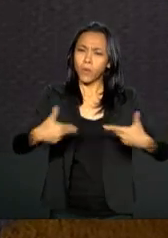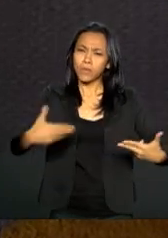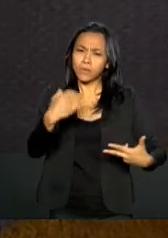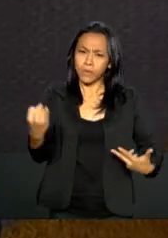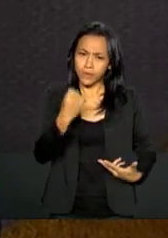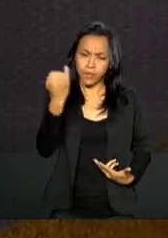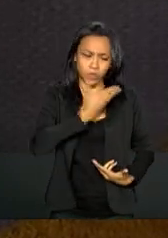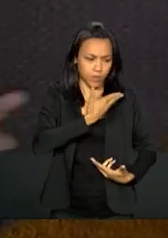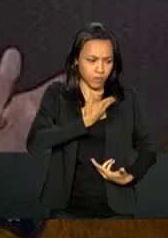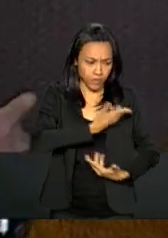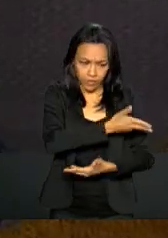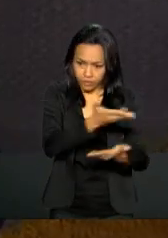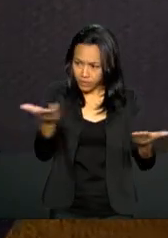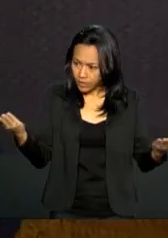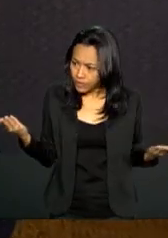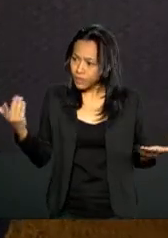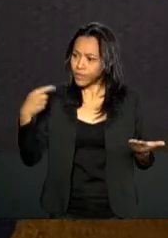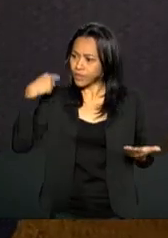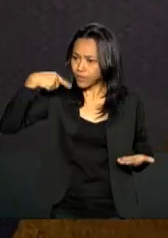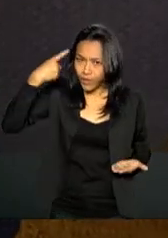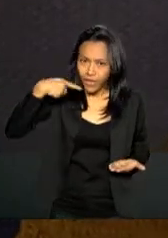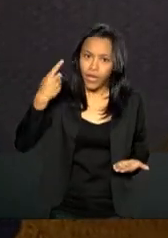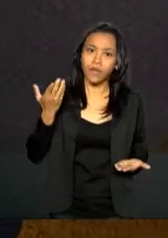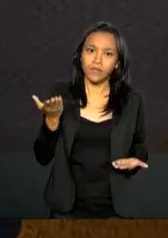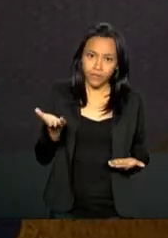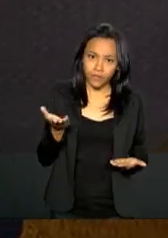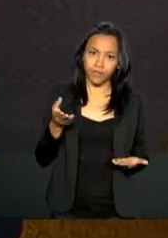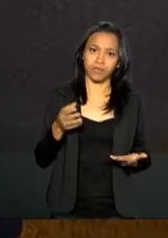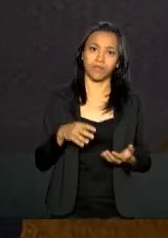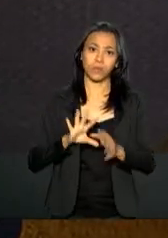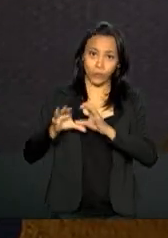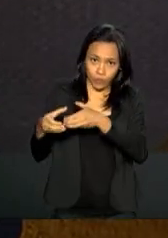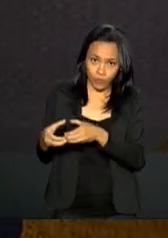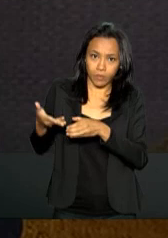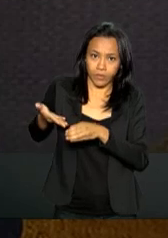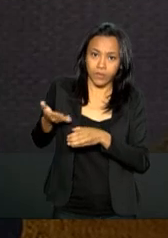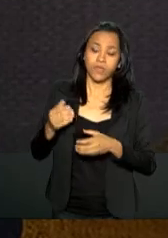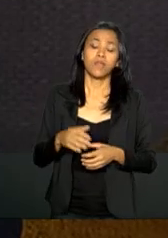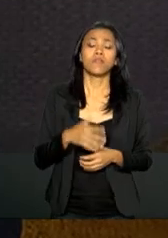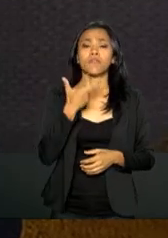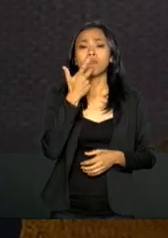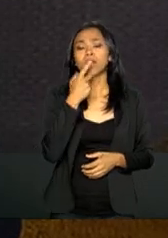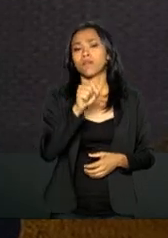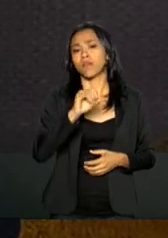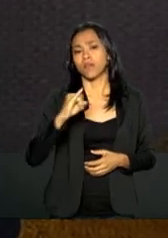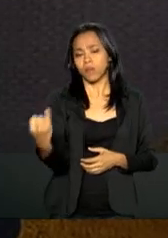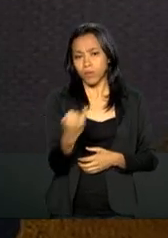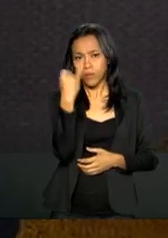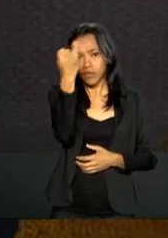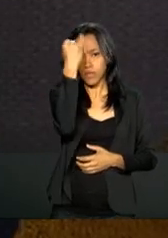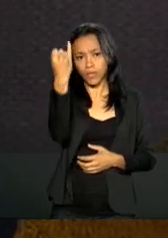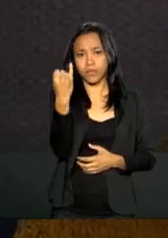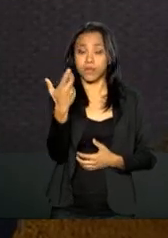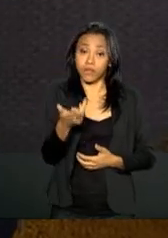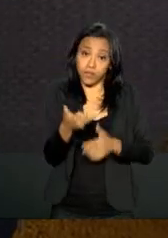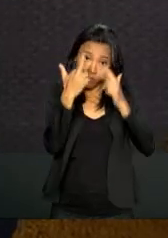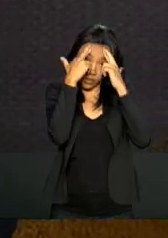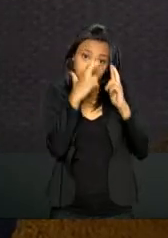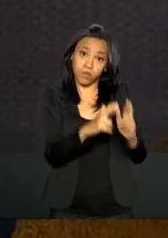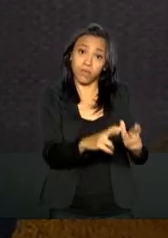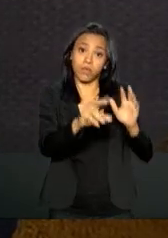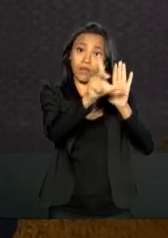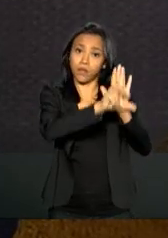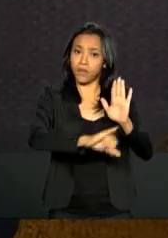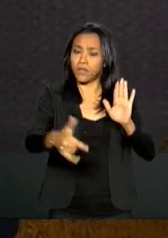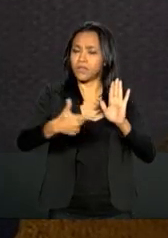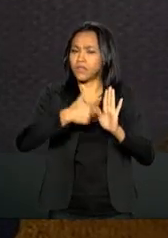colegas advogados da sage né eu quero registrar a importância do cumprimento da ordem jurídica não é uma